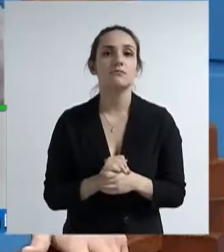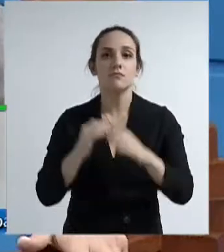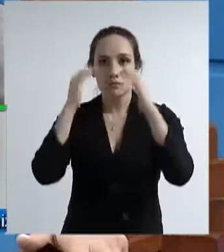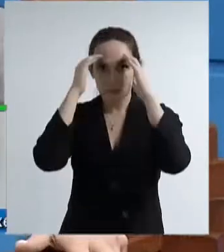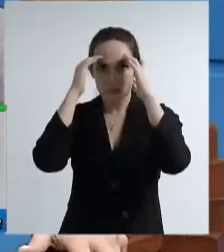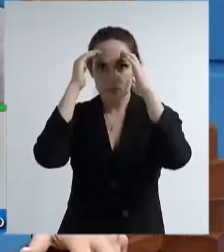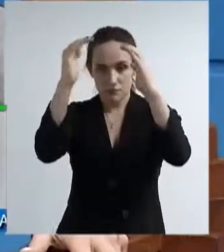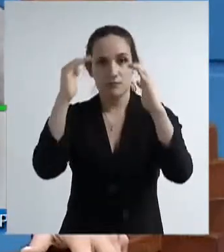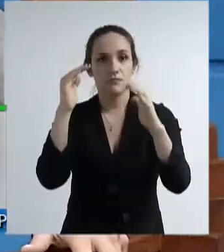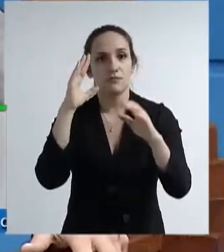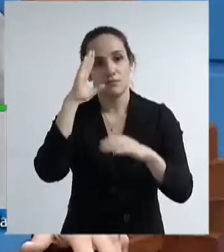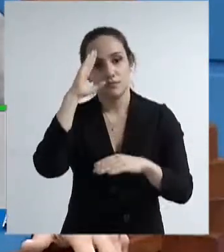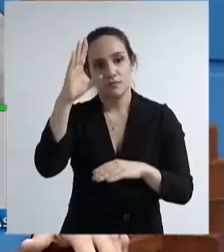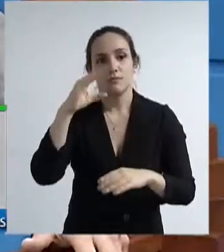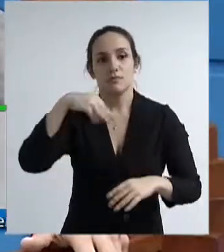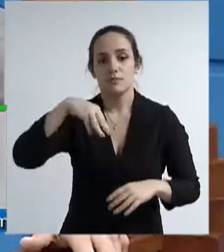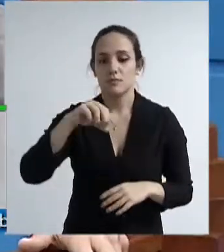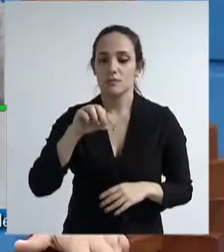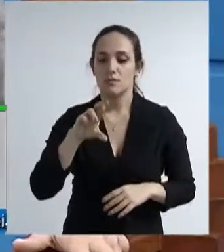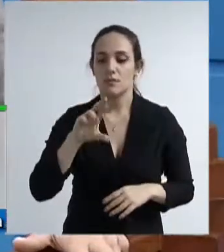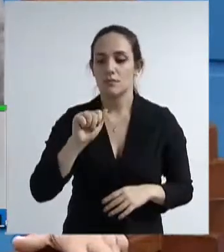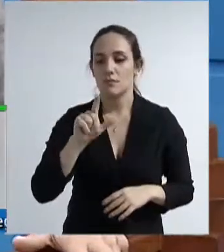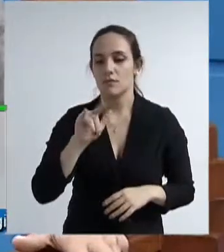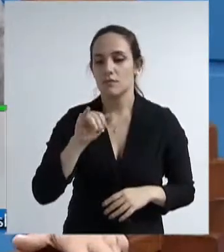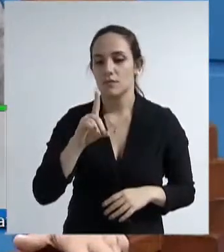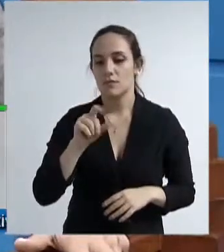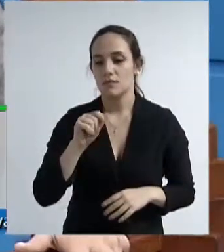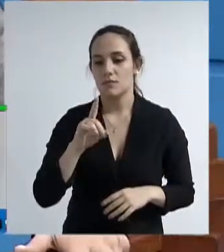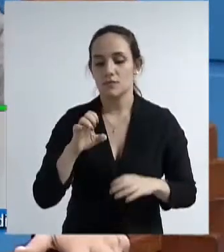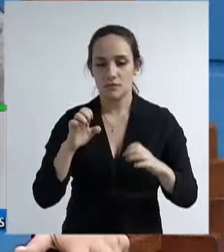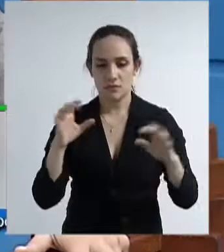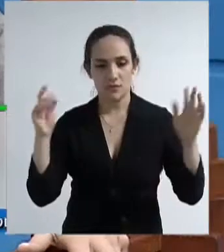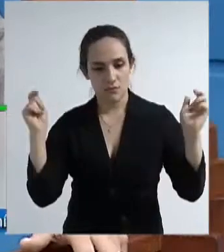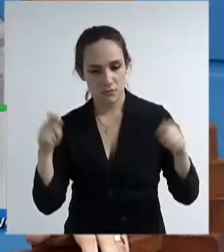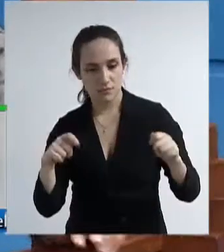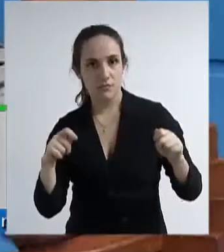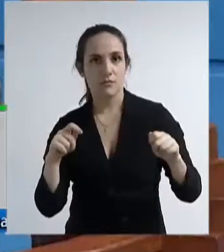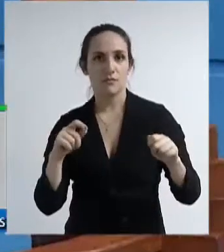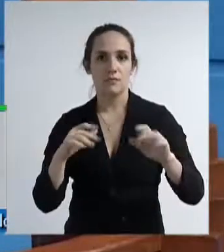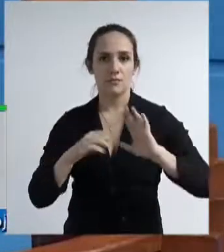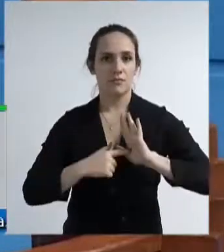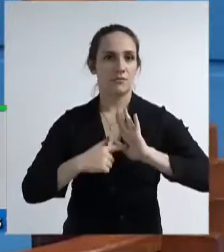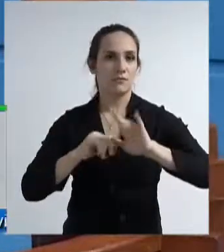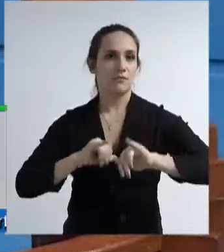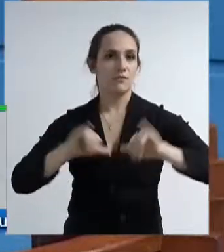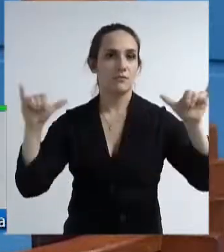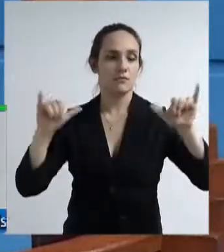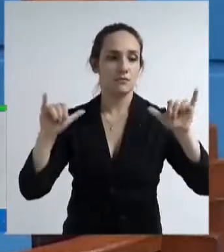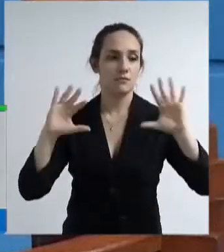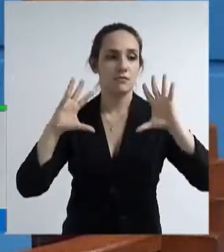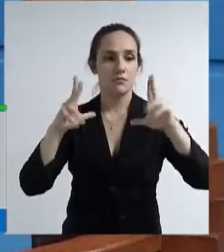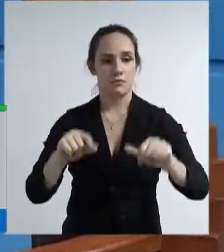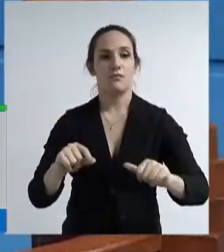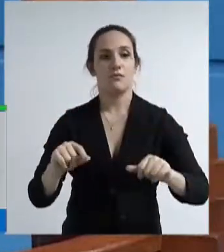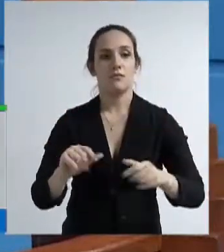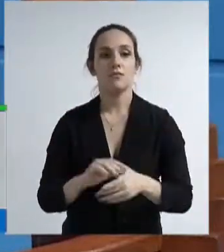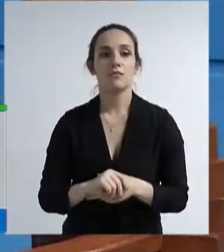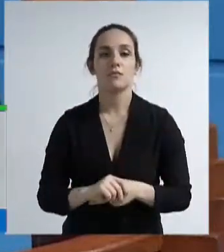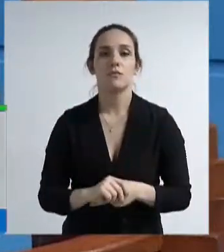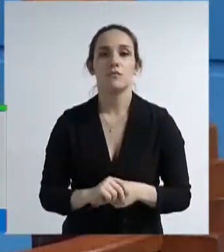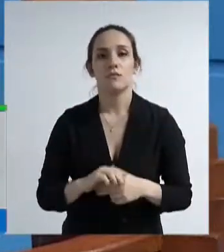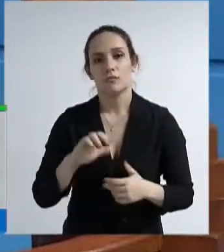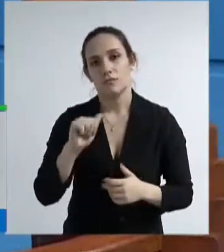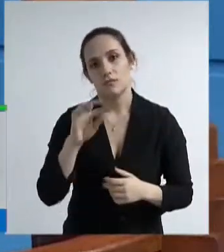da moralidade, da eficiência e da publicidade dos atos administrativos. Então, conto